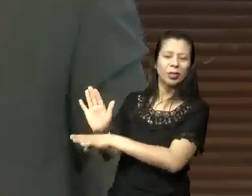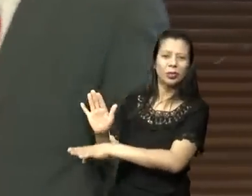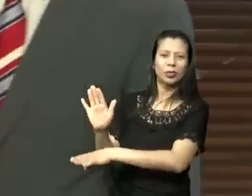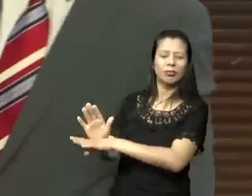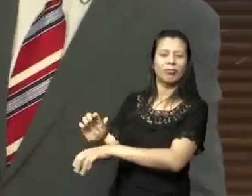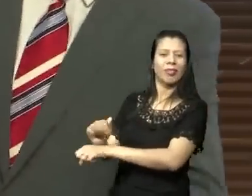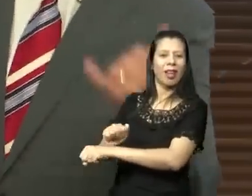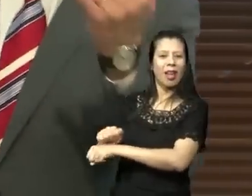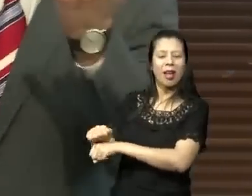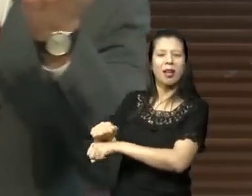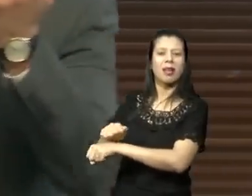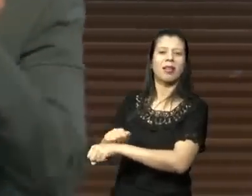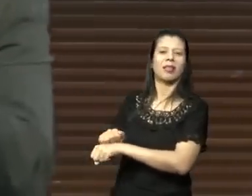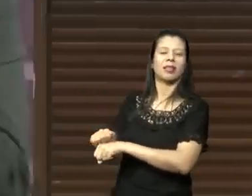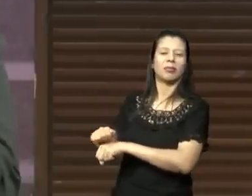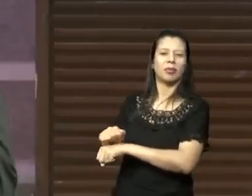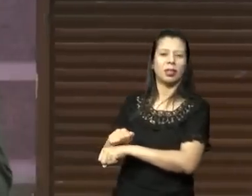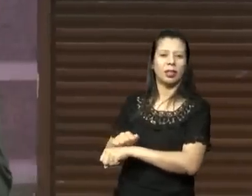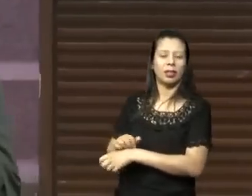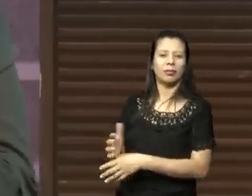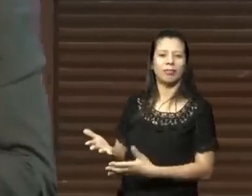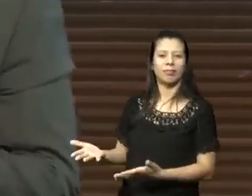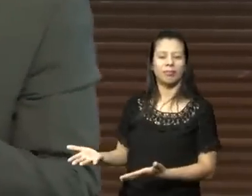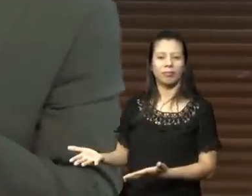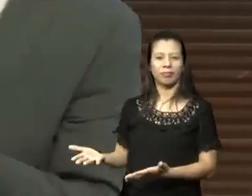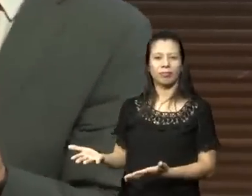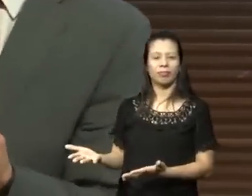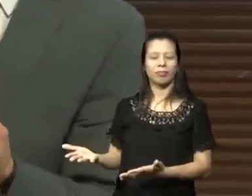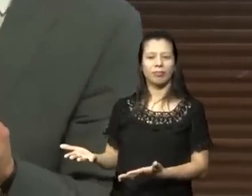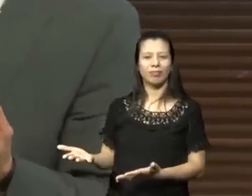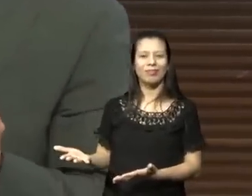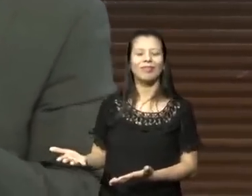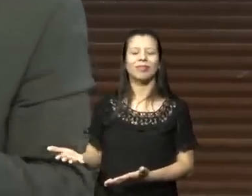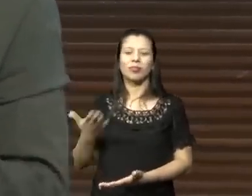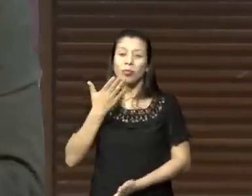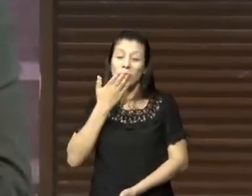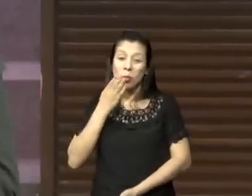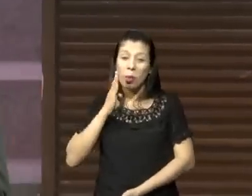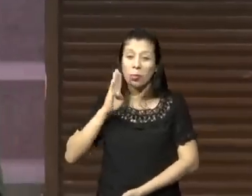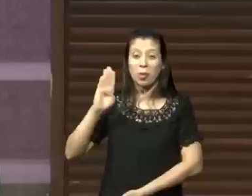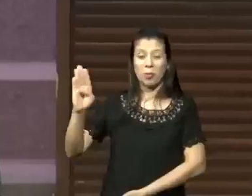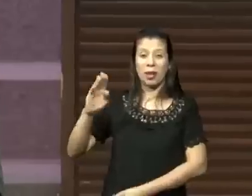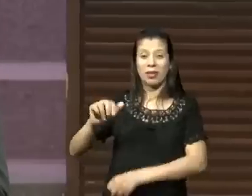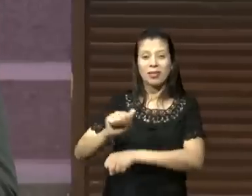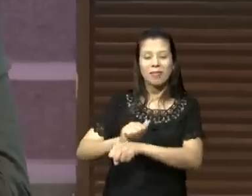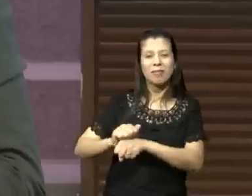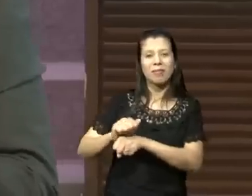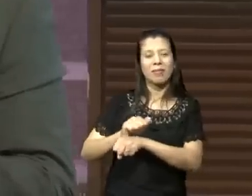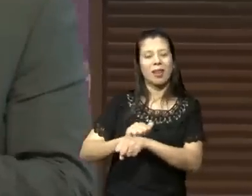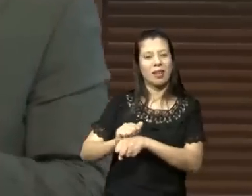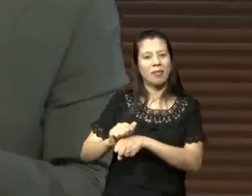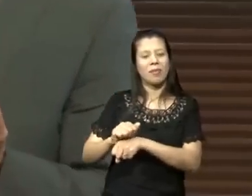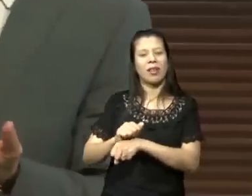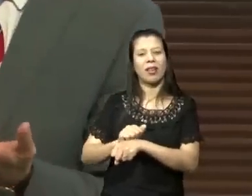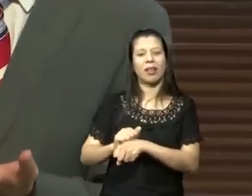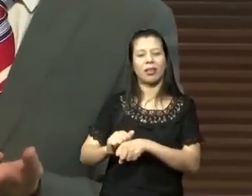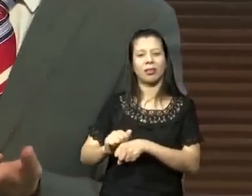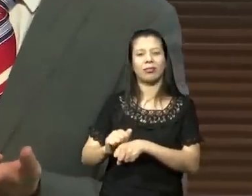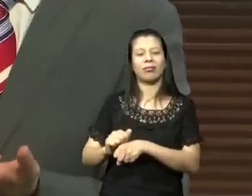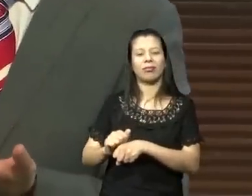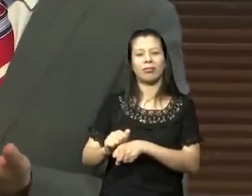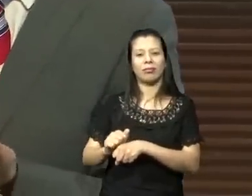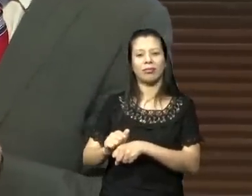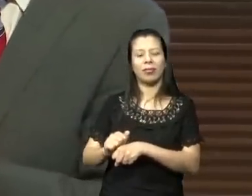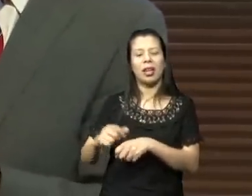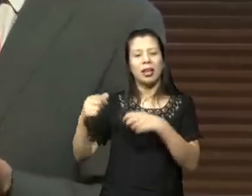Jeová jireh Deus proverá Deus verá Deus será visto e Deus Dará o que é preciso